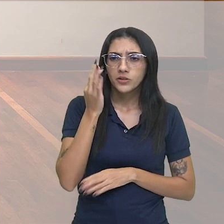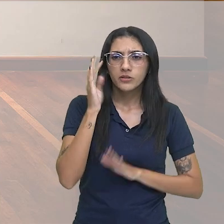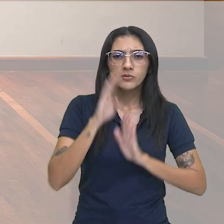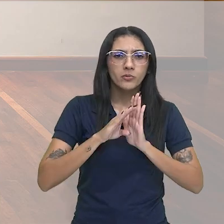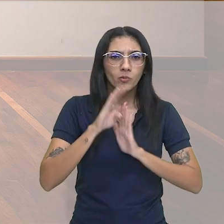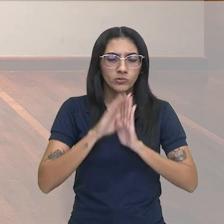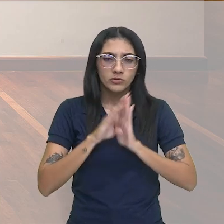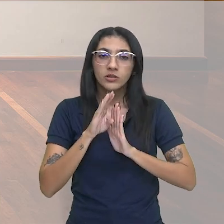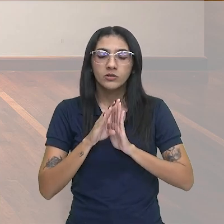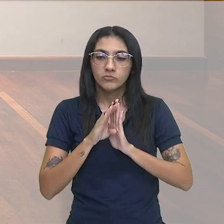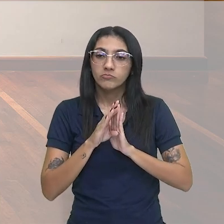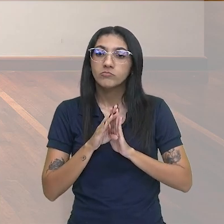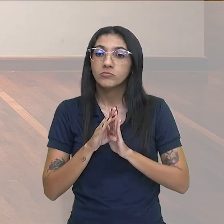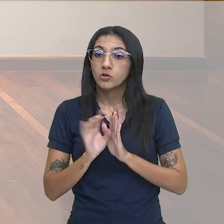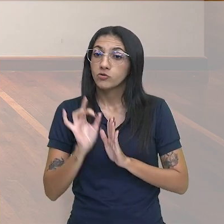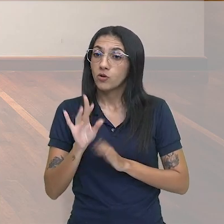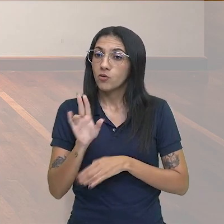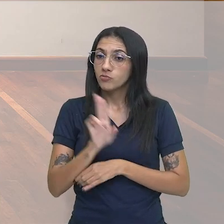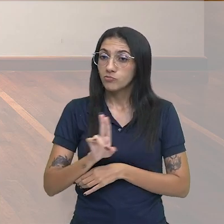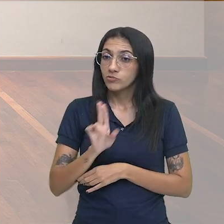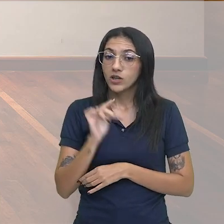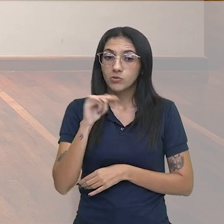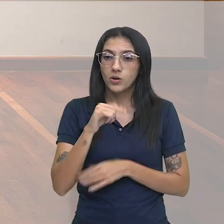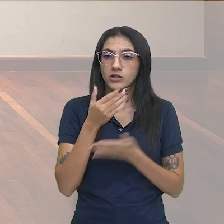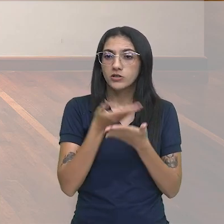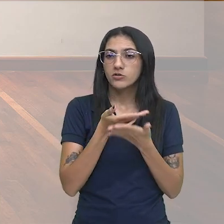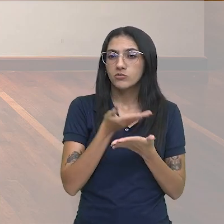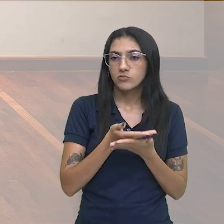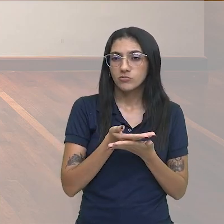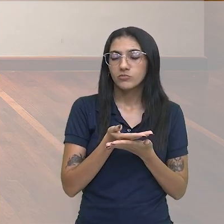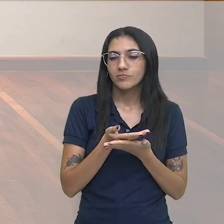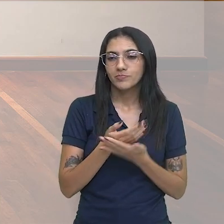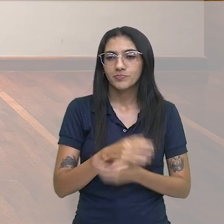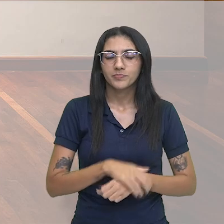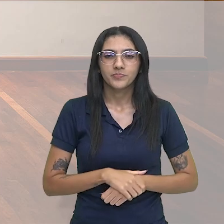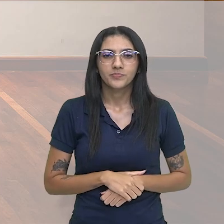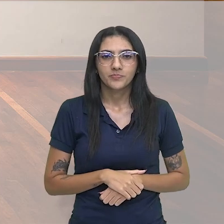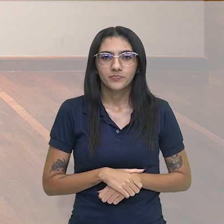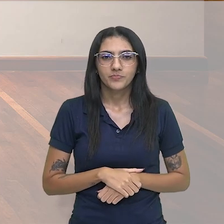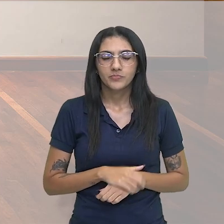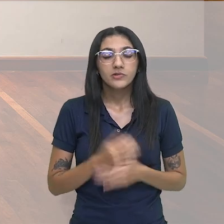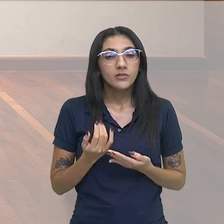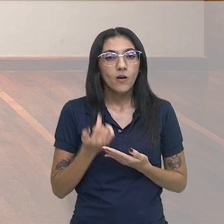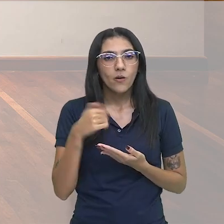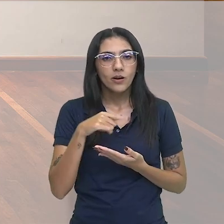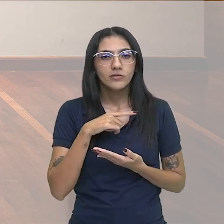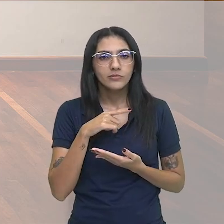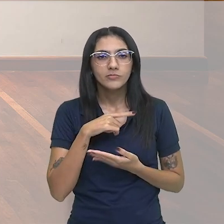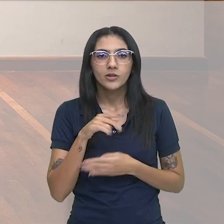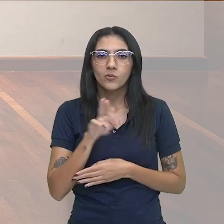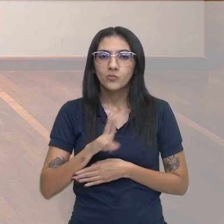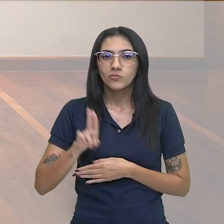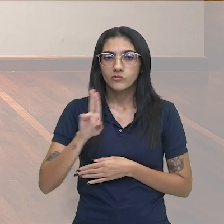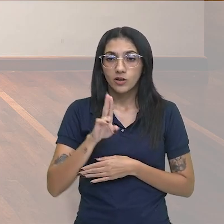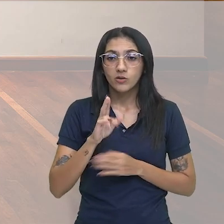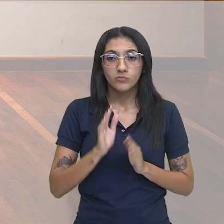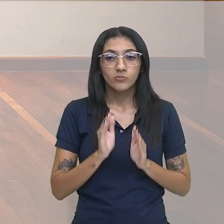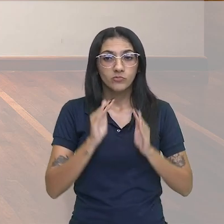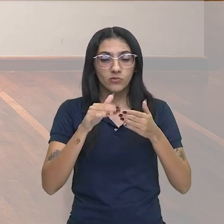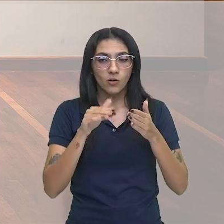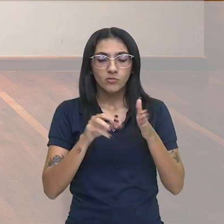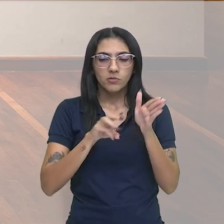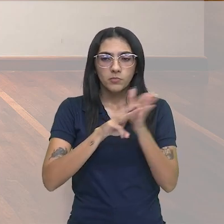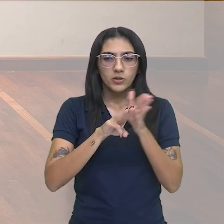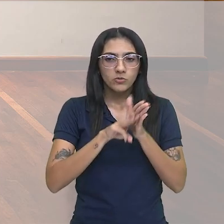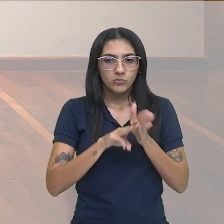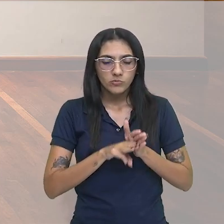a partir daquele estudo que você faz, que você elege. Então, ele vai vai eleger como objeto